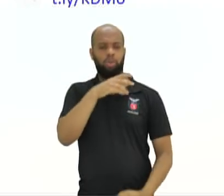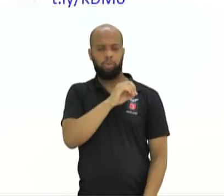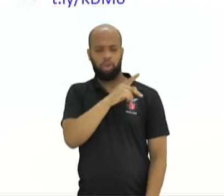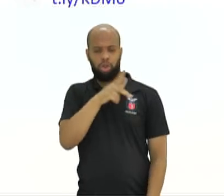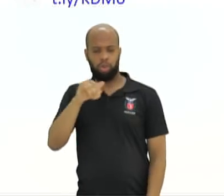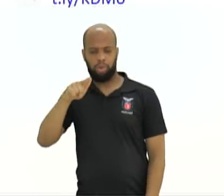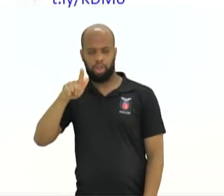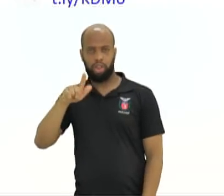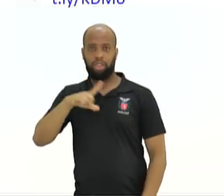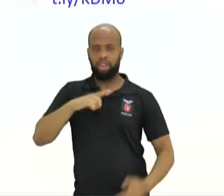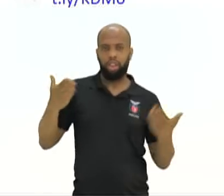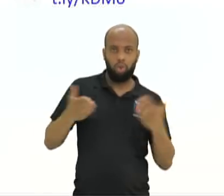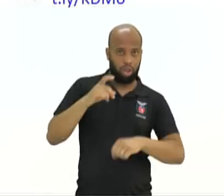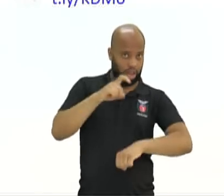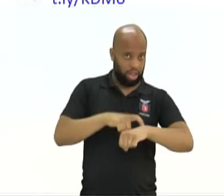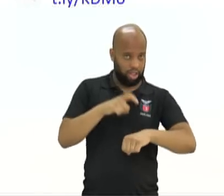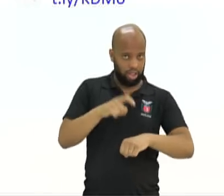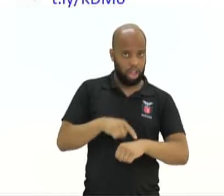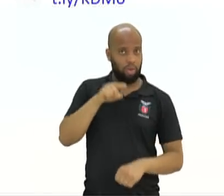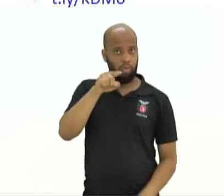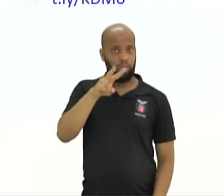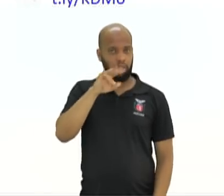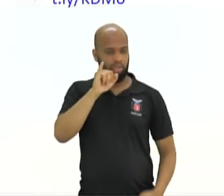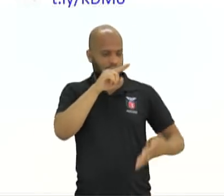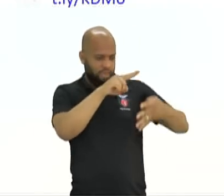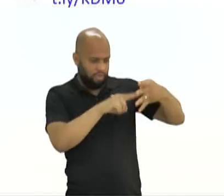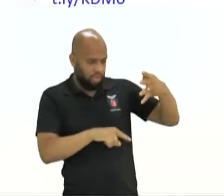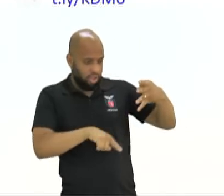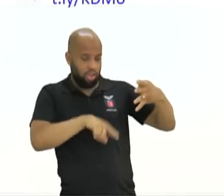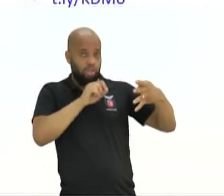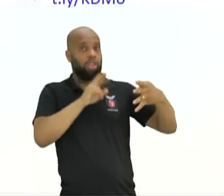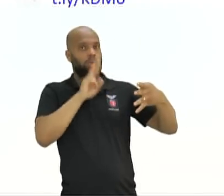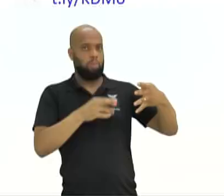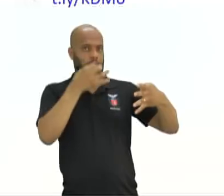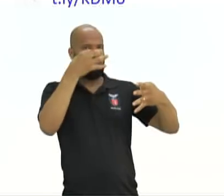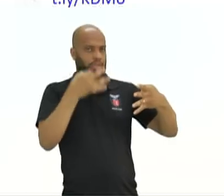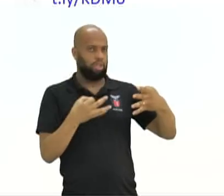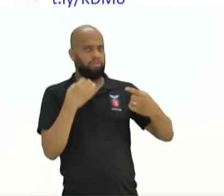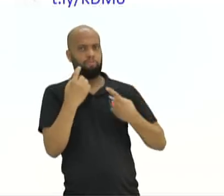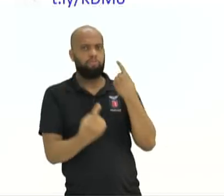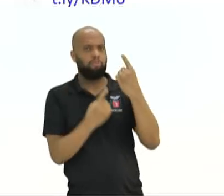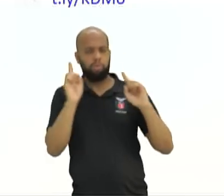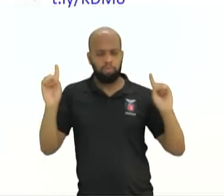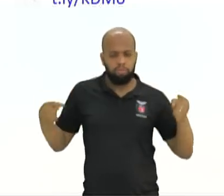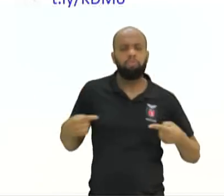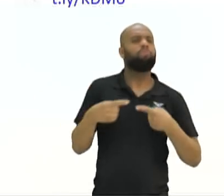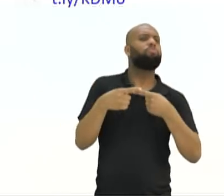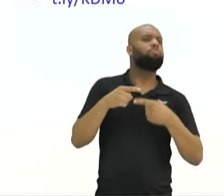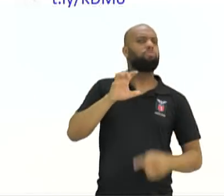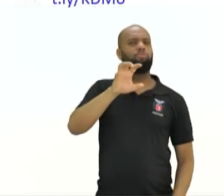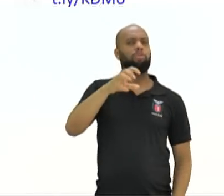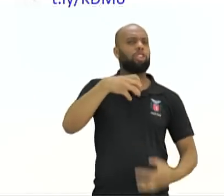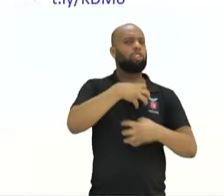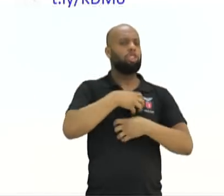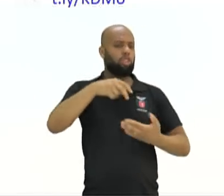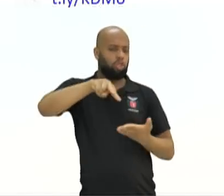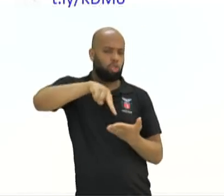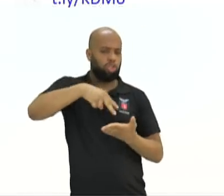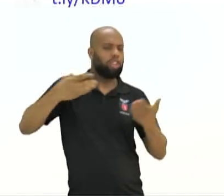hip hop, tá? Então, dessas 4 alternativas, qual delas foi